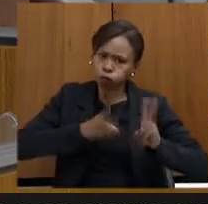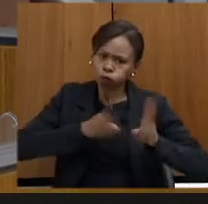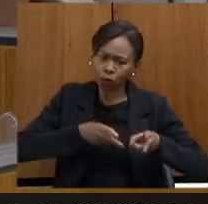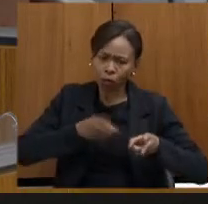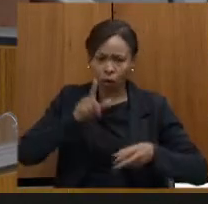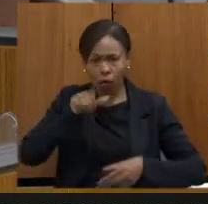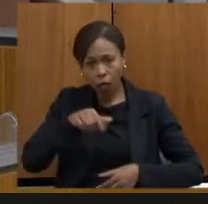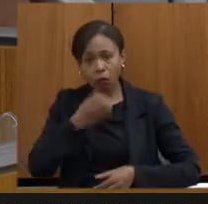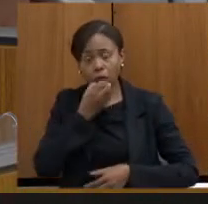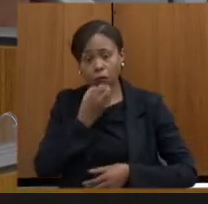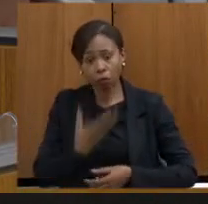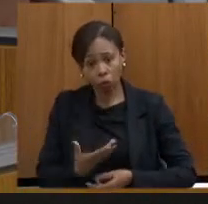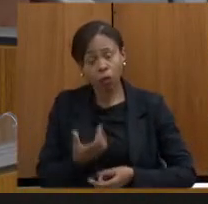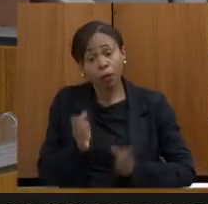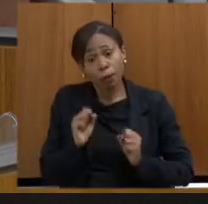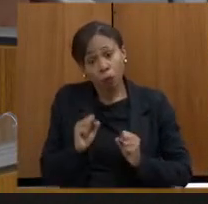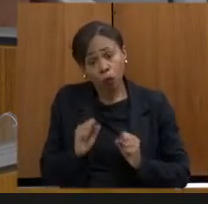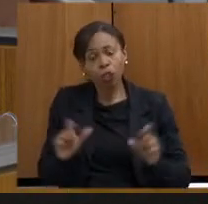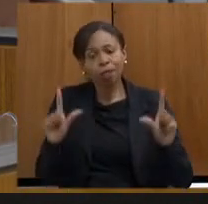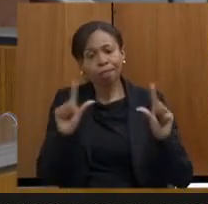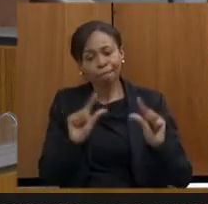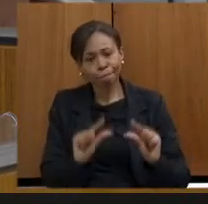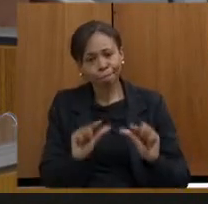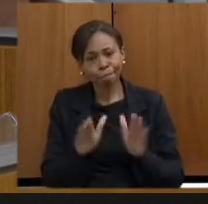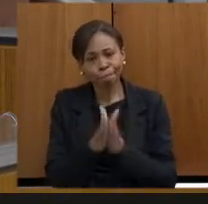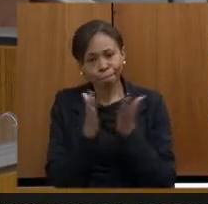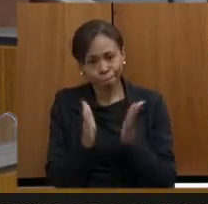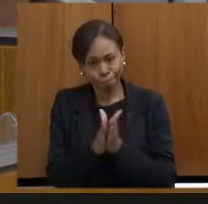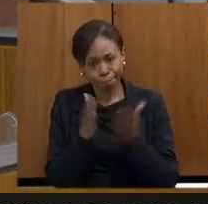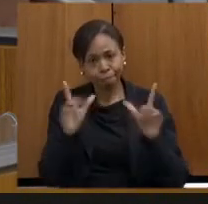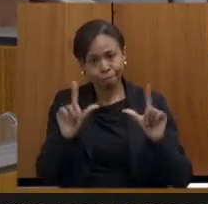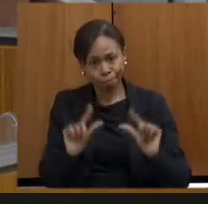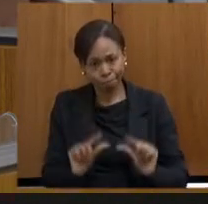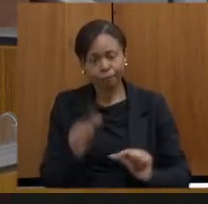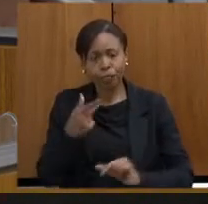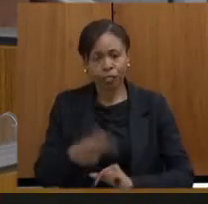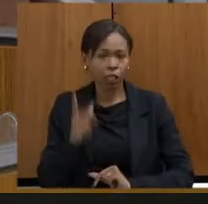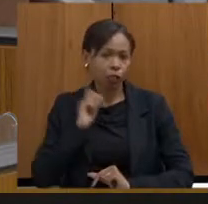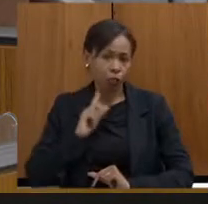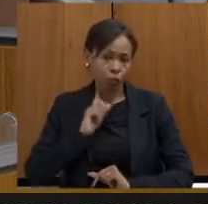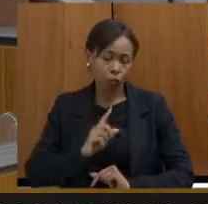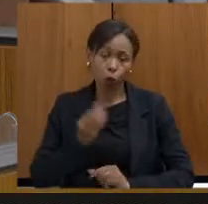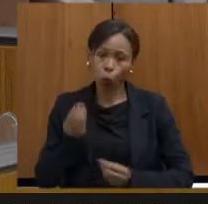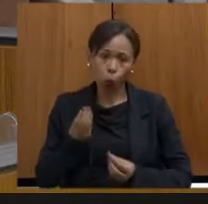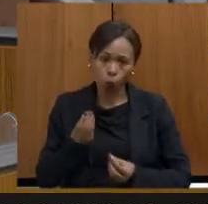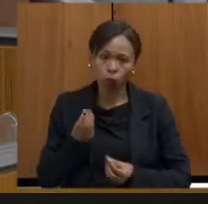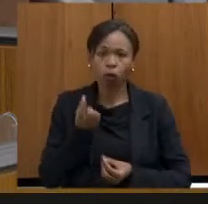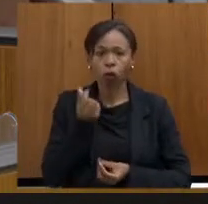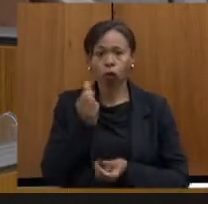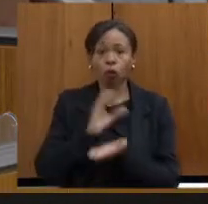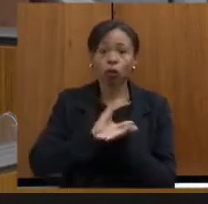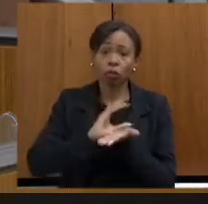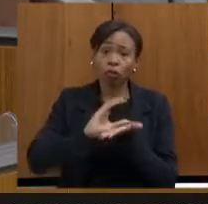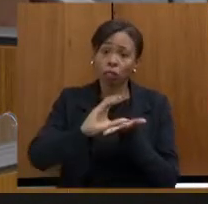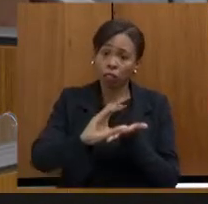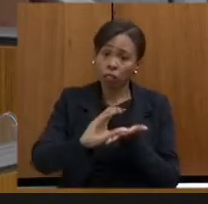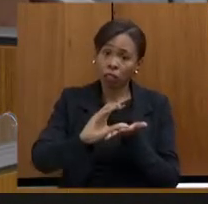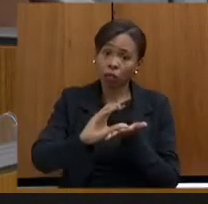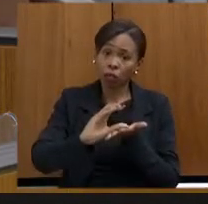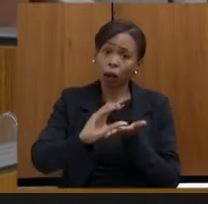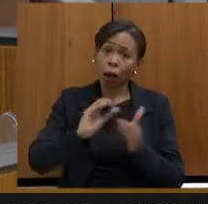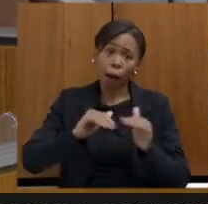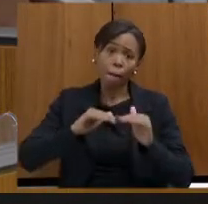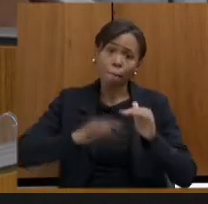ter reduzido significativamente a extrema pobreza no Estado com um investimento bem abaixo do que esse